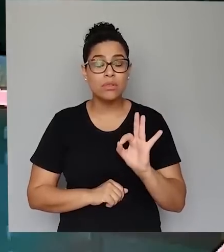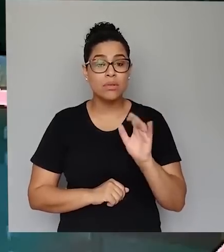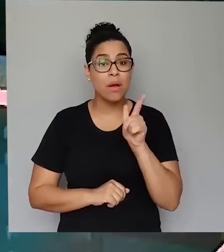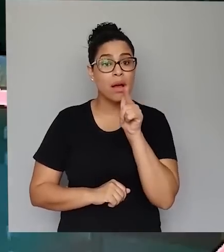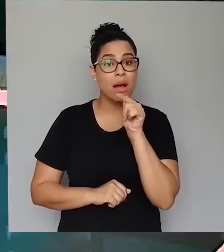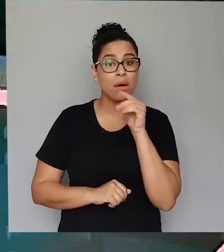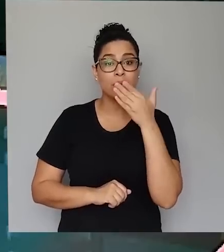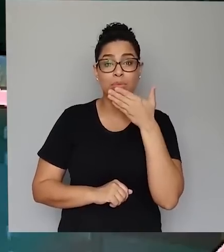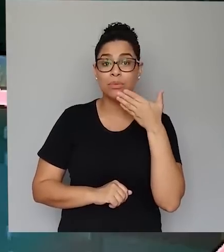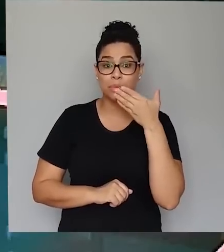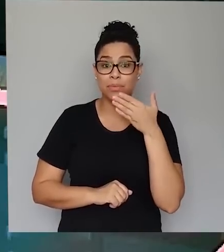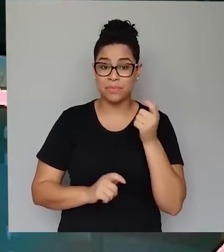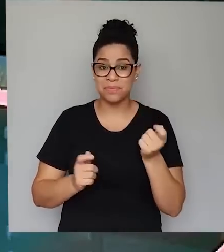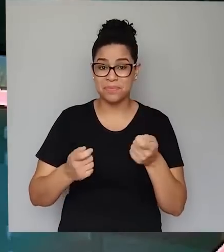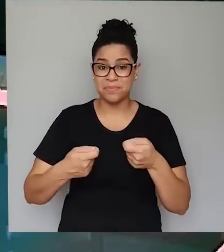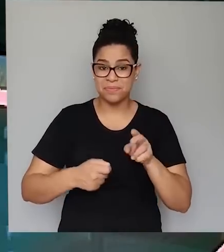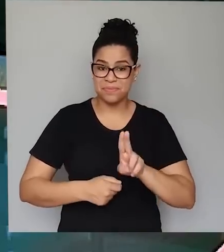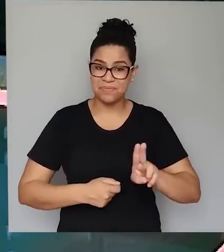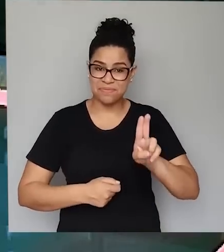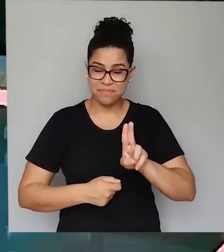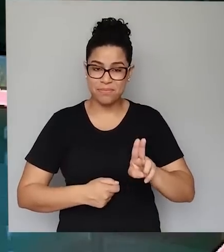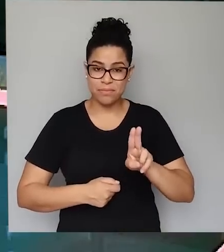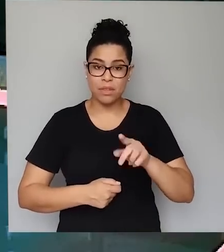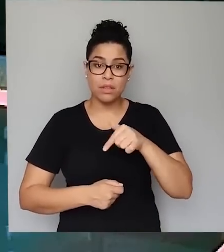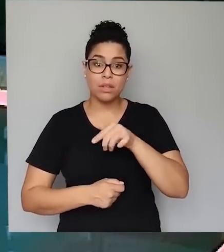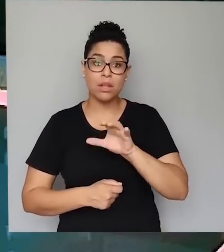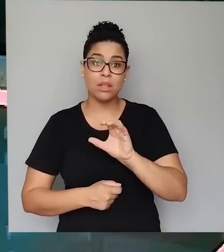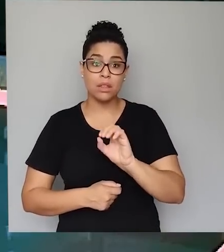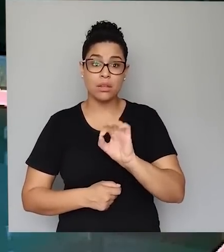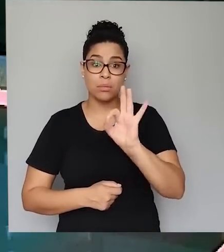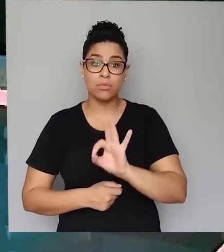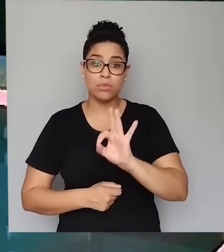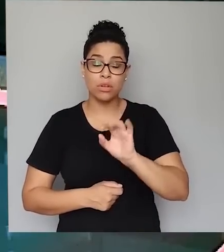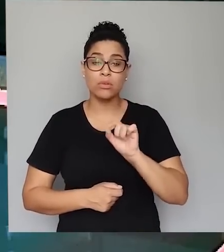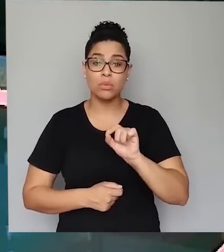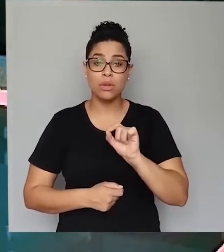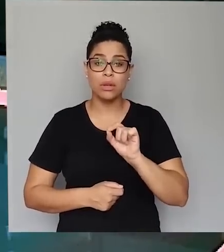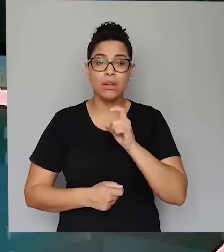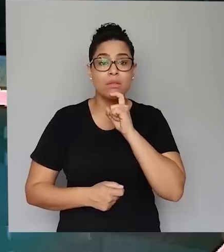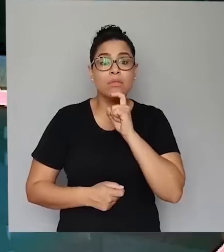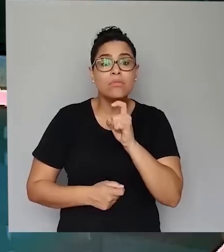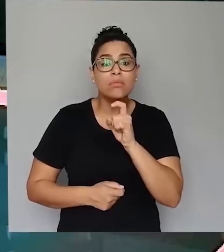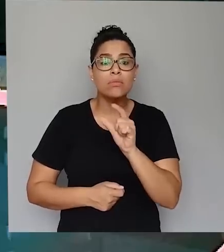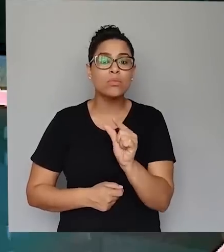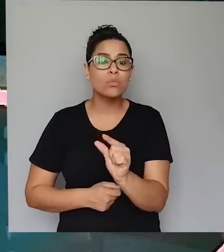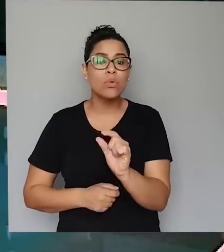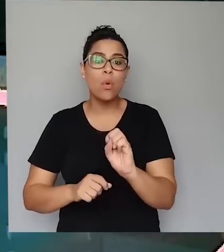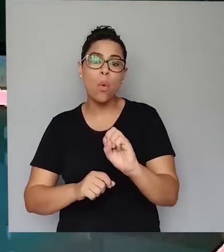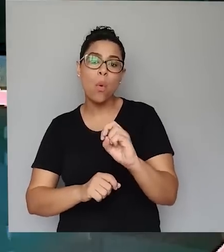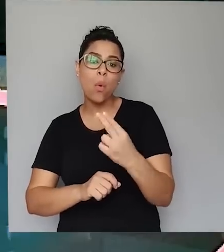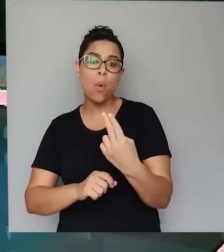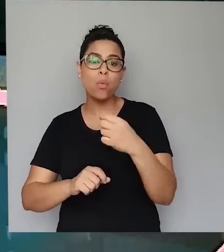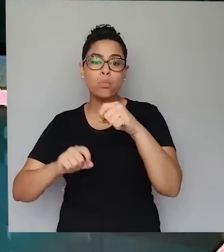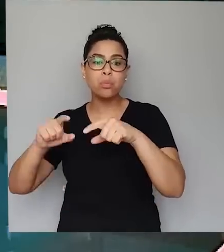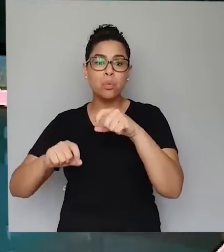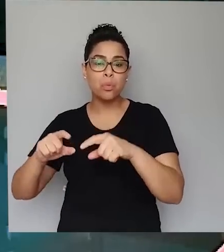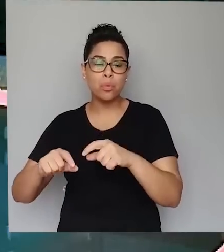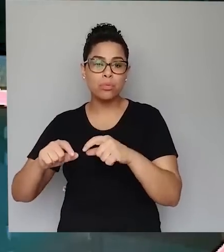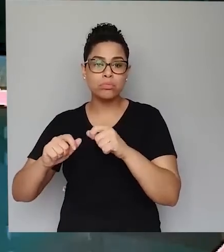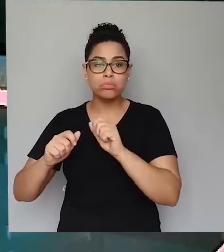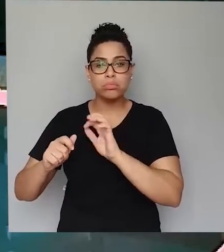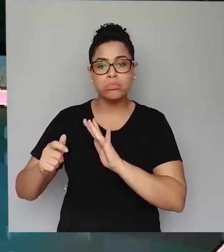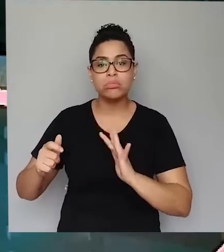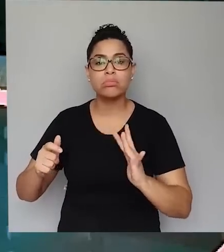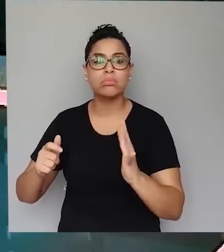doce e destes, 70% está em formato de ice ou no solo. Então, o